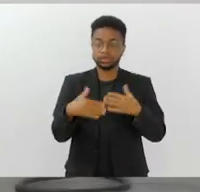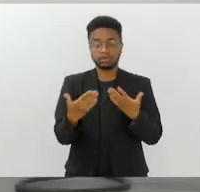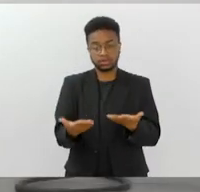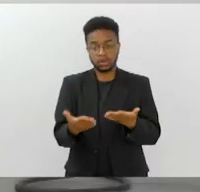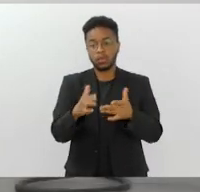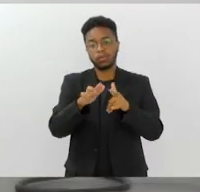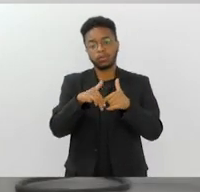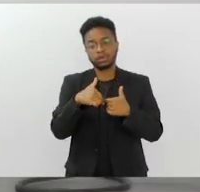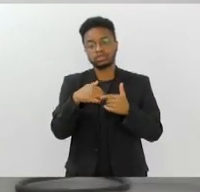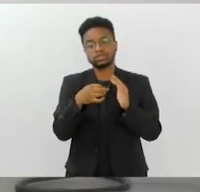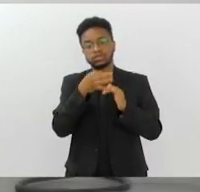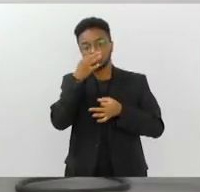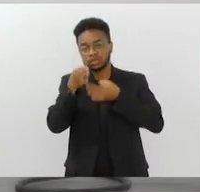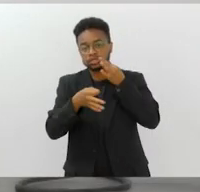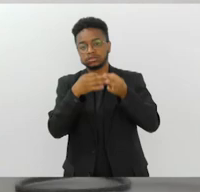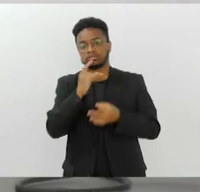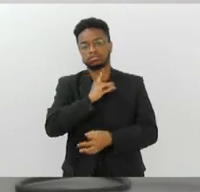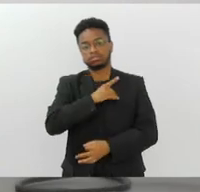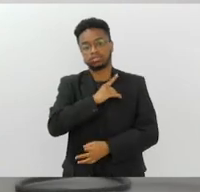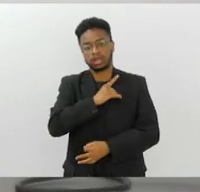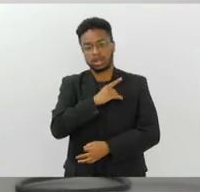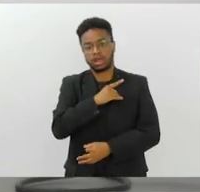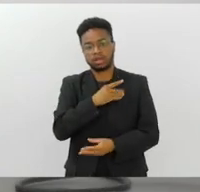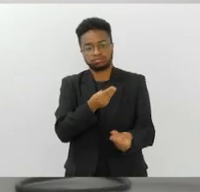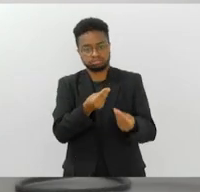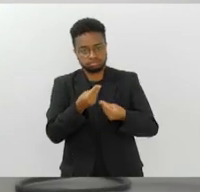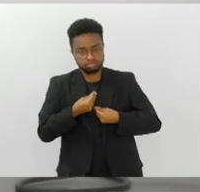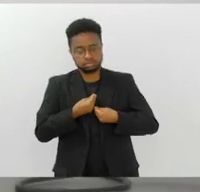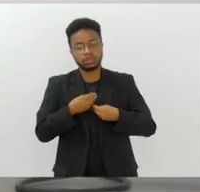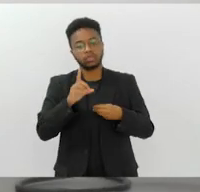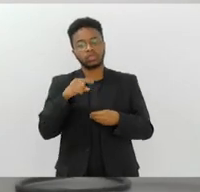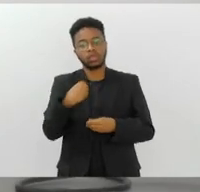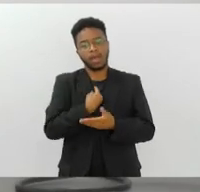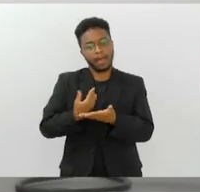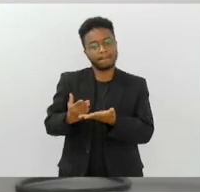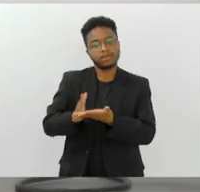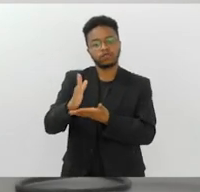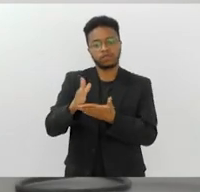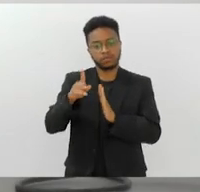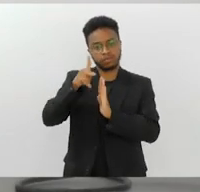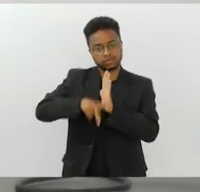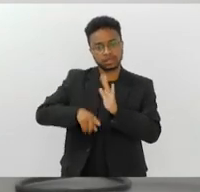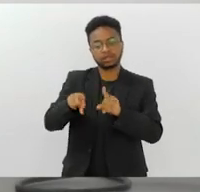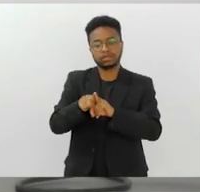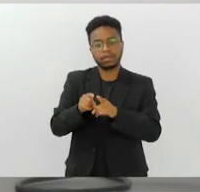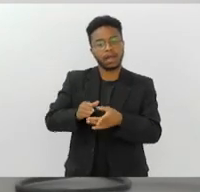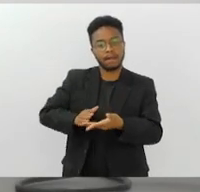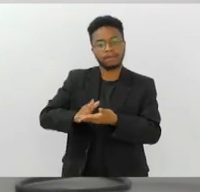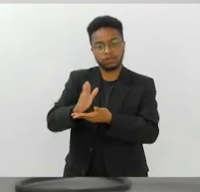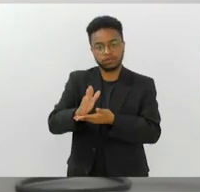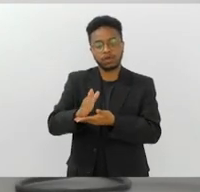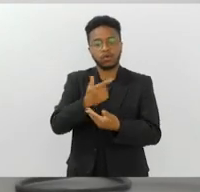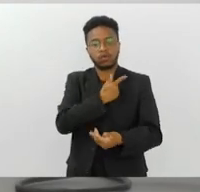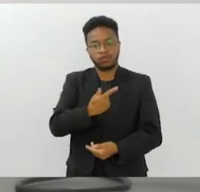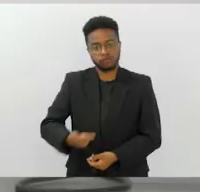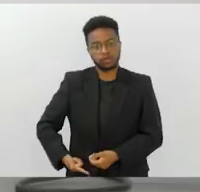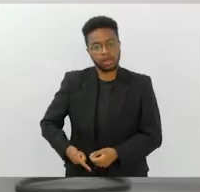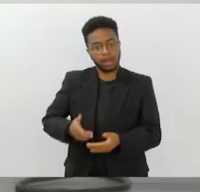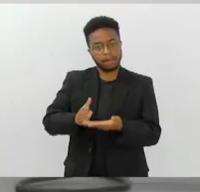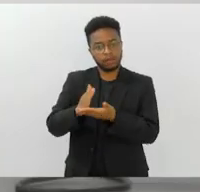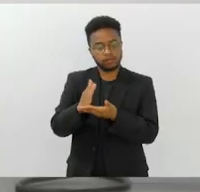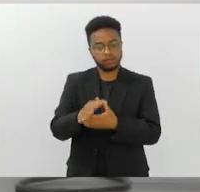sugestões dos Delegados o projeto foi aprovado e foi sancionado pelo governador foi